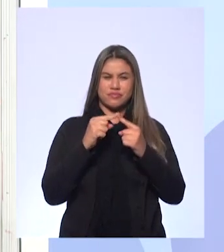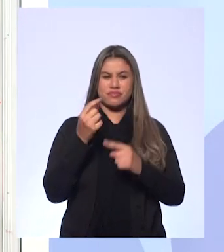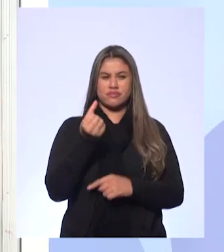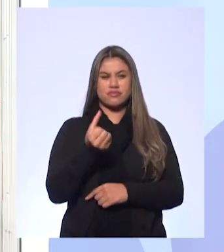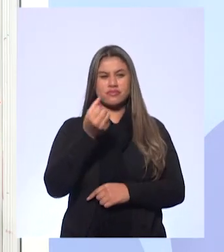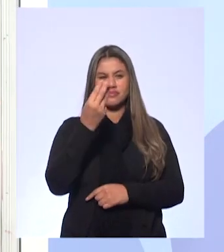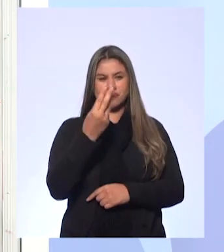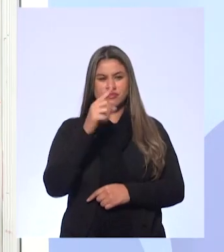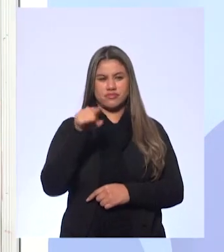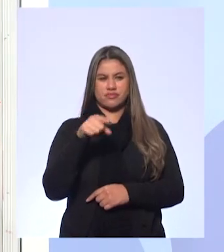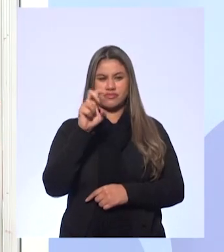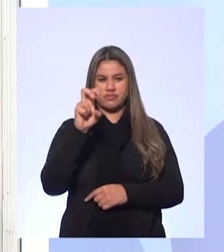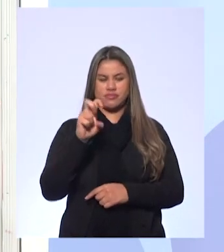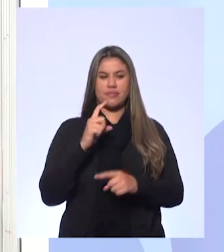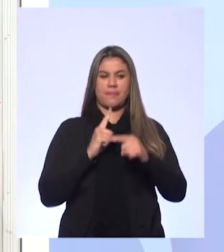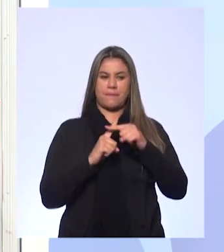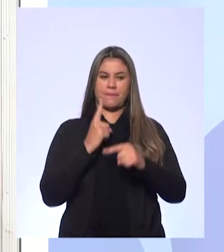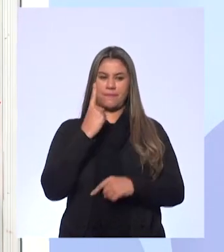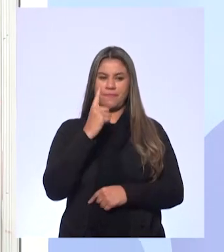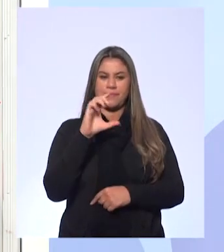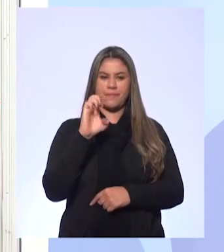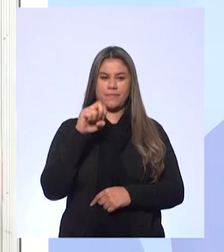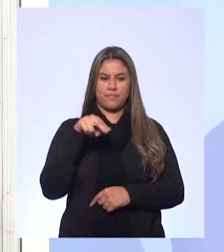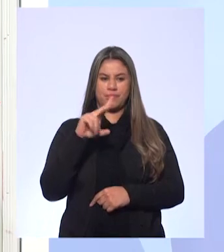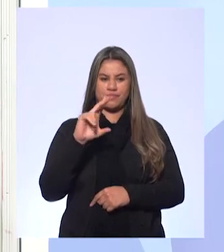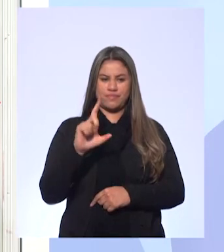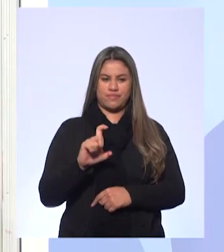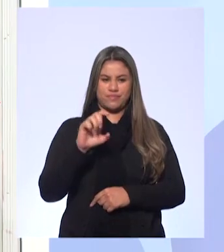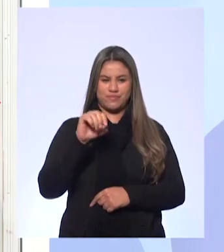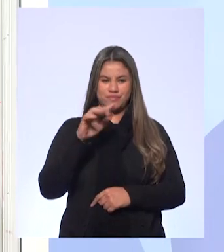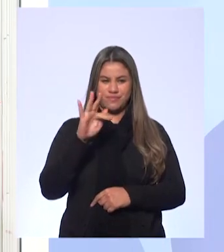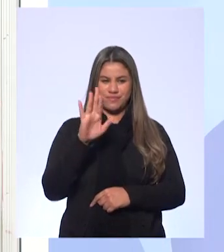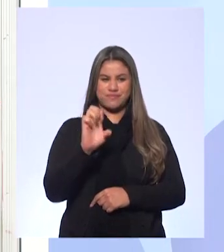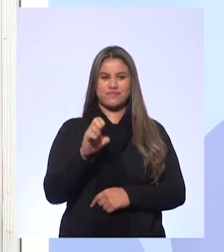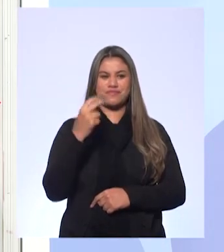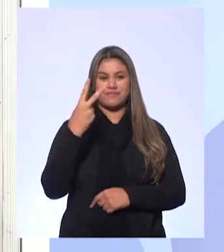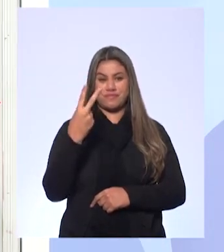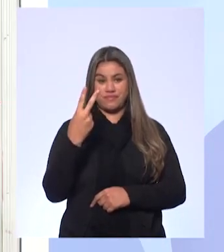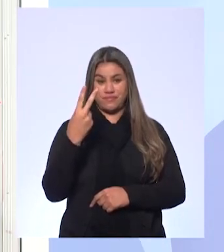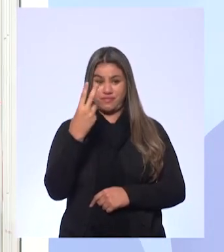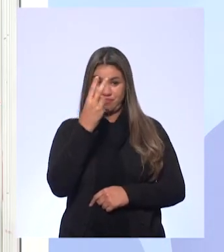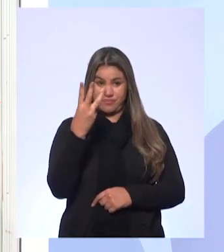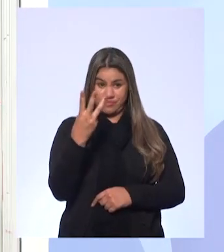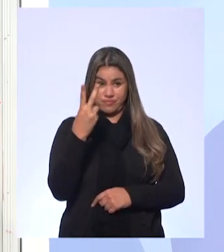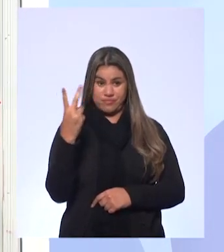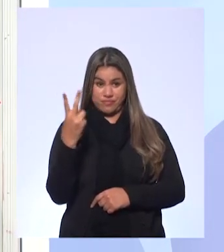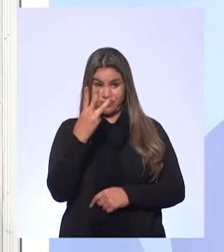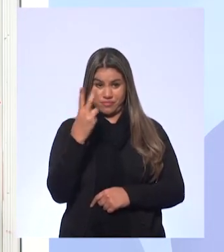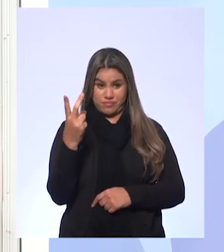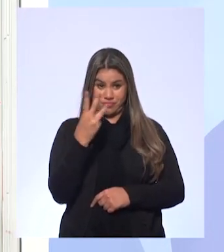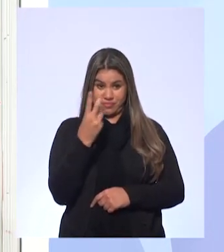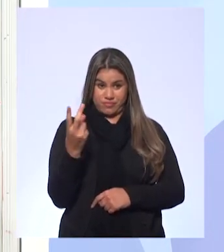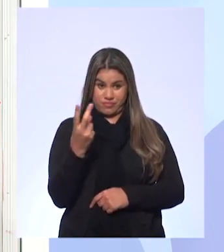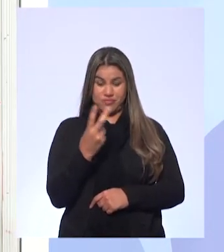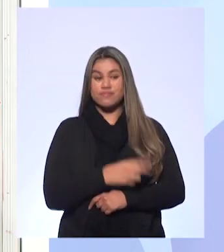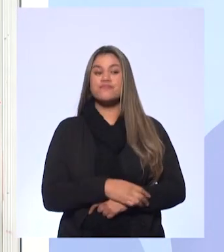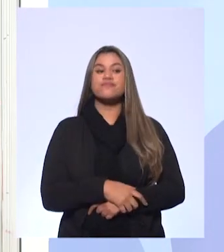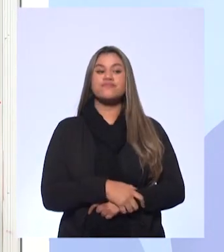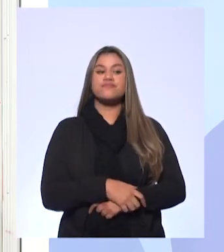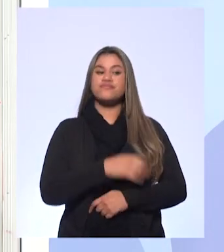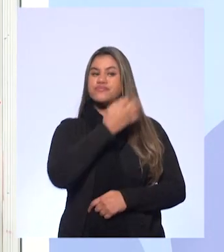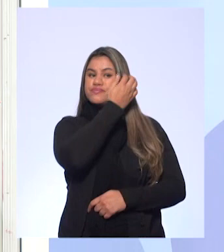63,5. Mais 1 enxofre? O enxofre, 32. 32. Opa. Se eu fizer a conta aqui,